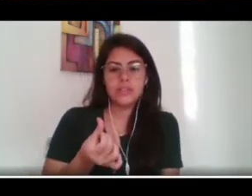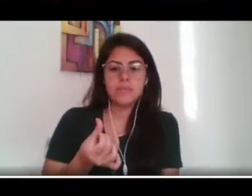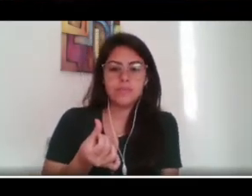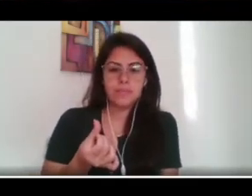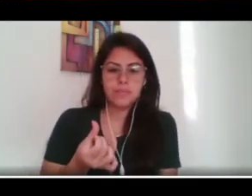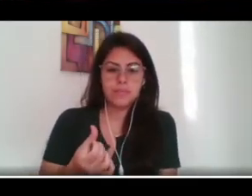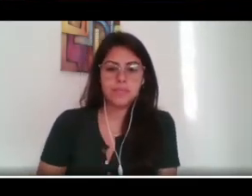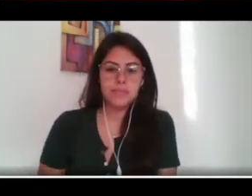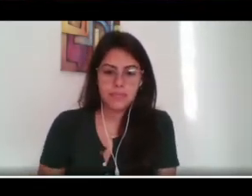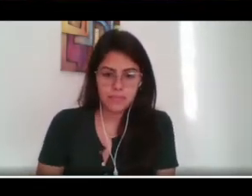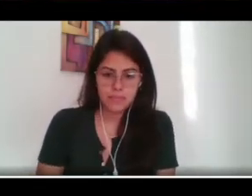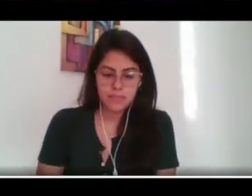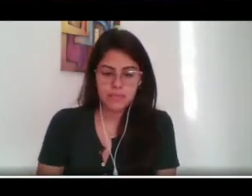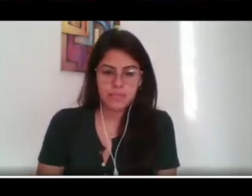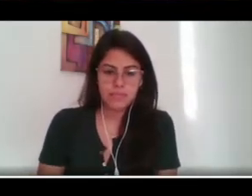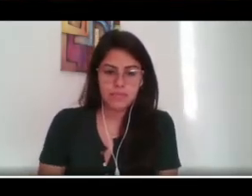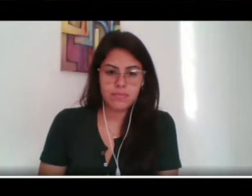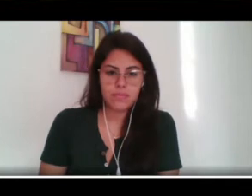metros por segundo.